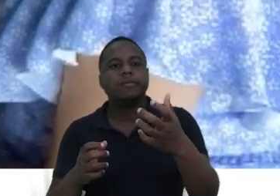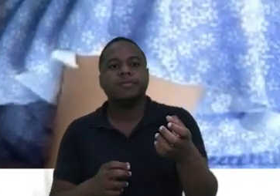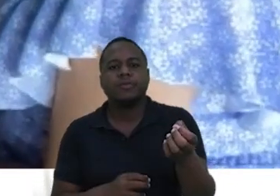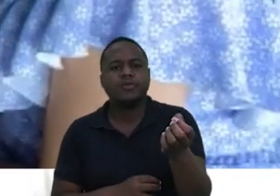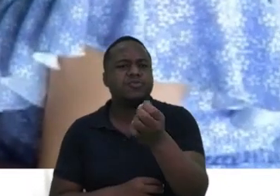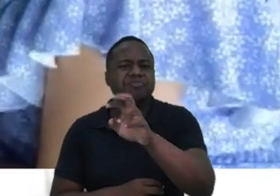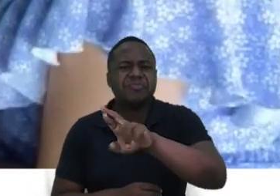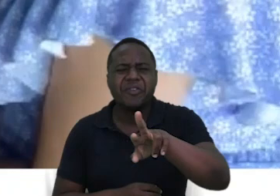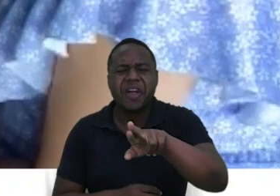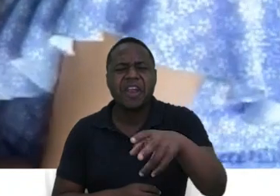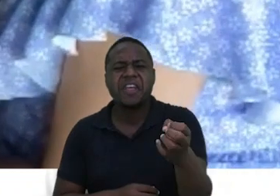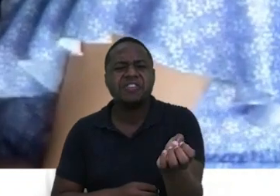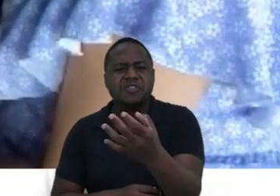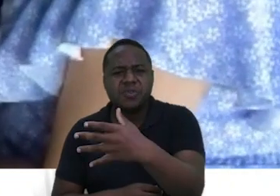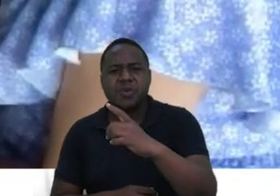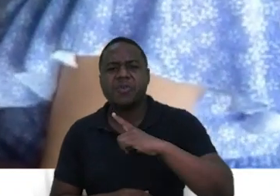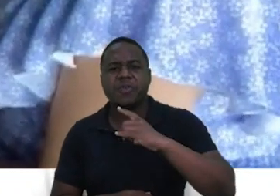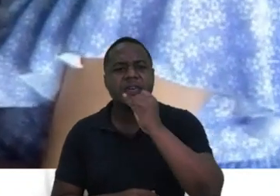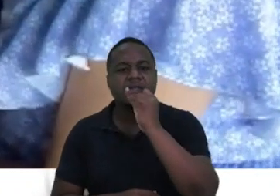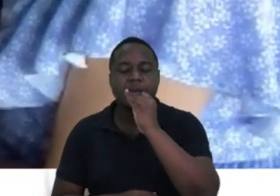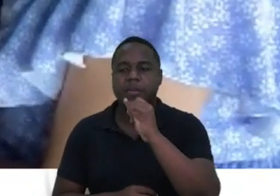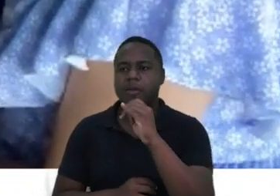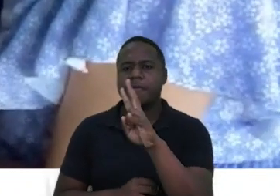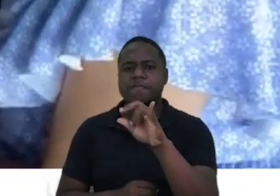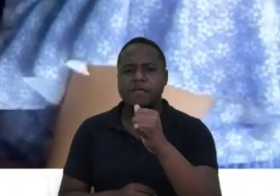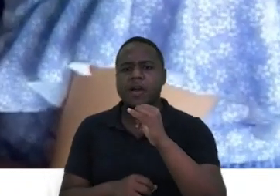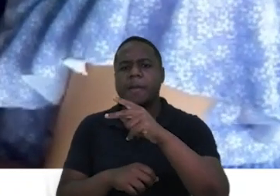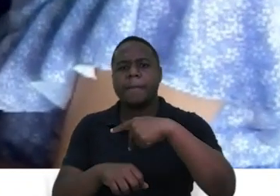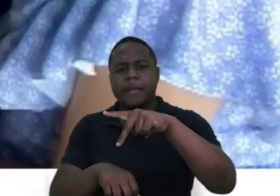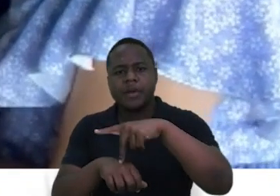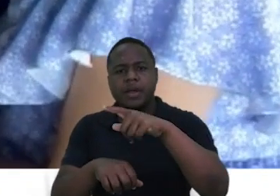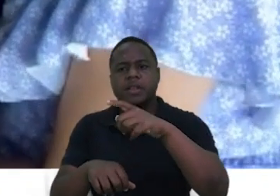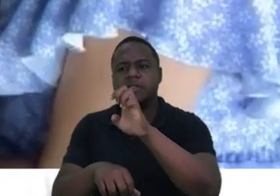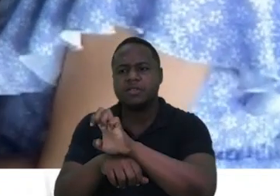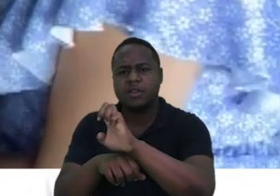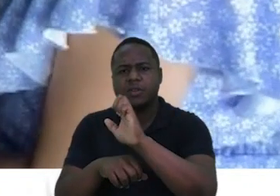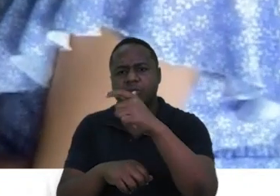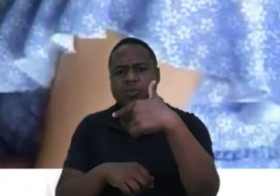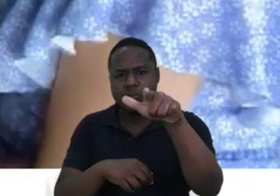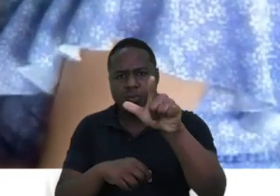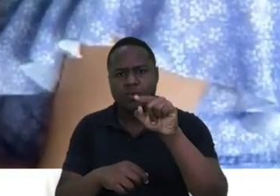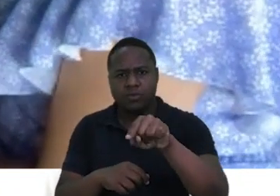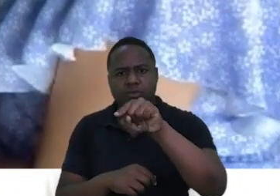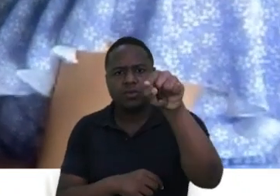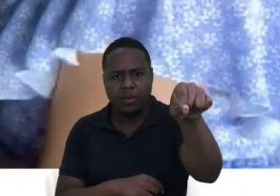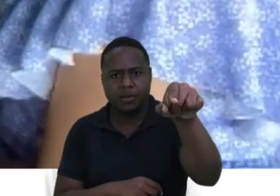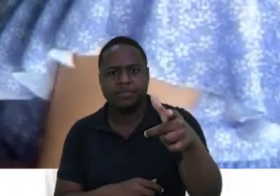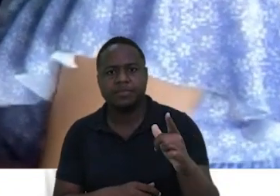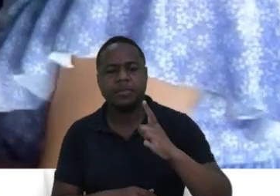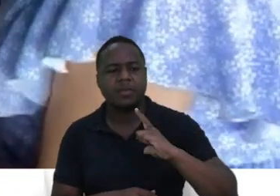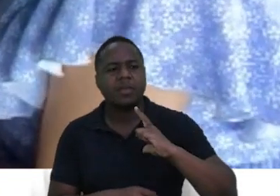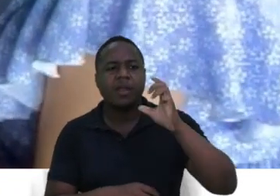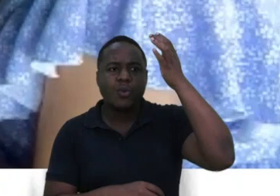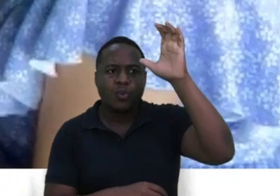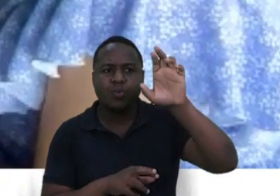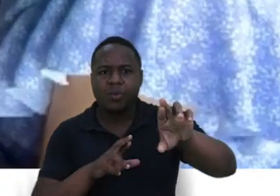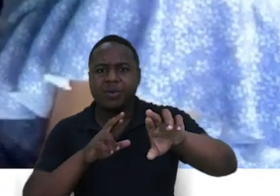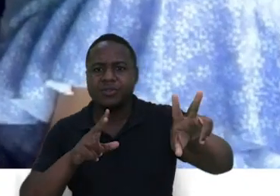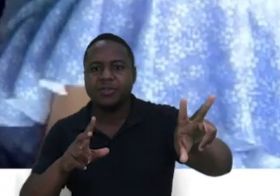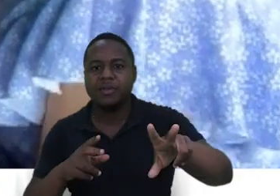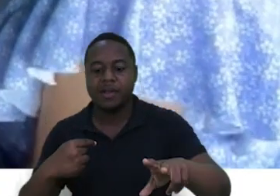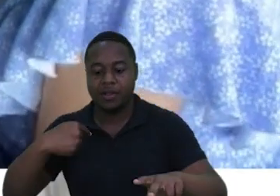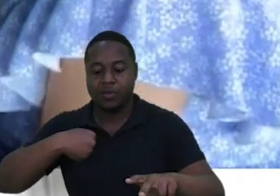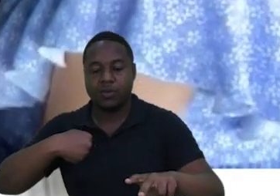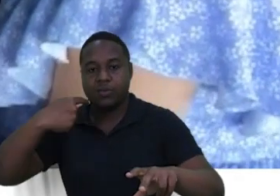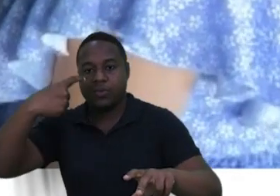totalmente distintos dos seus, com uma cultura diferente, né? Vocês falaram muito dessa questão do comportamento. Em virtude da nossa forma de